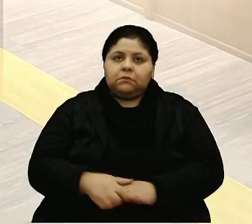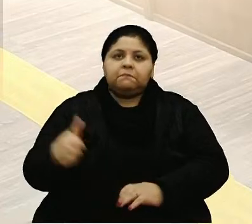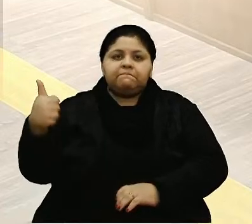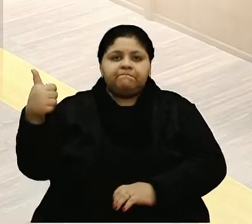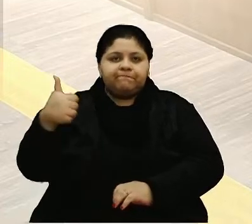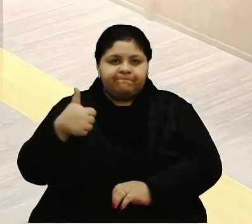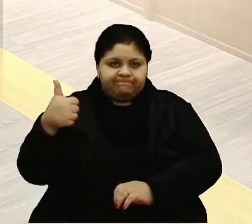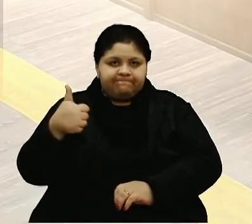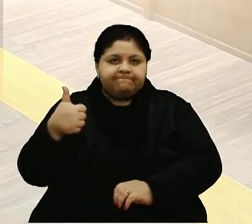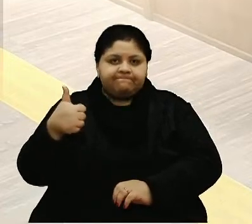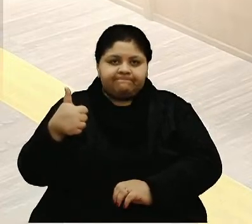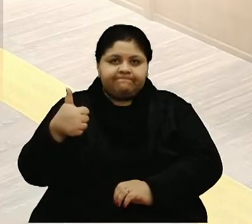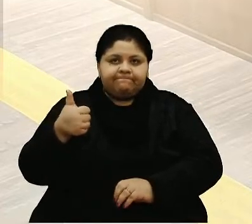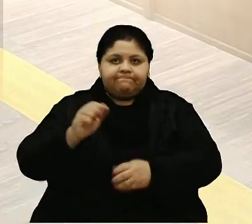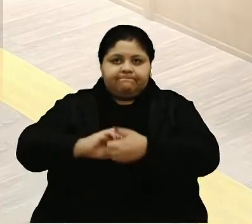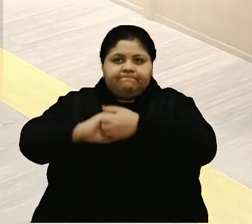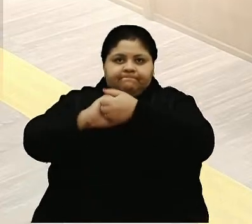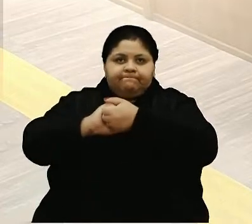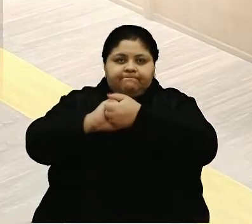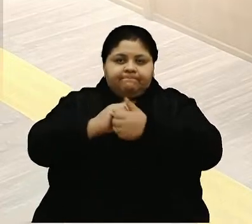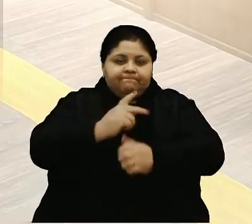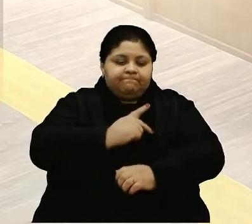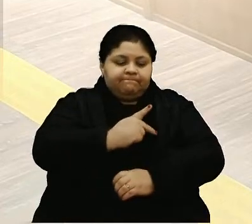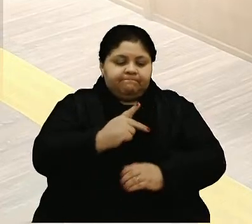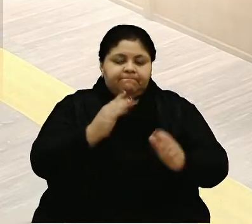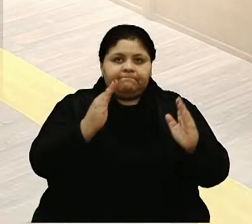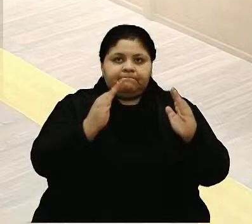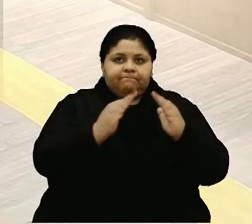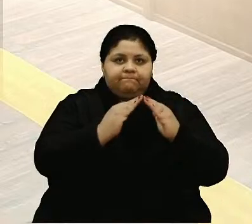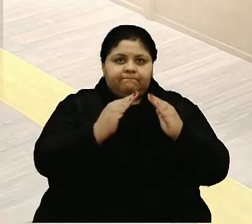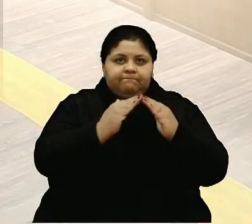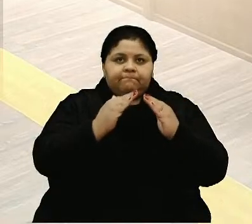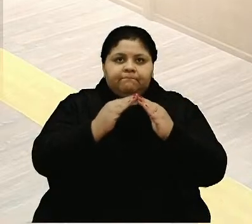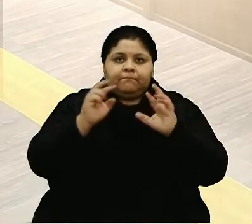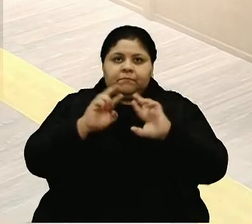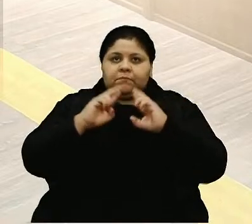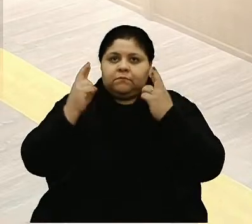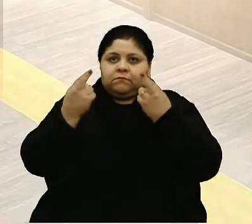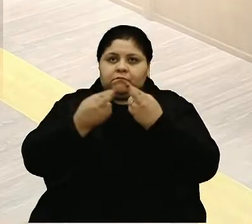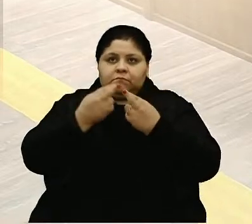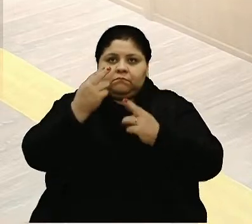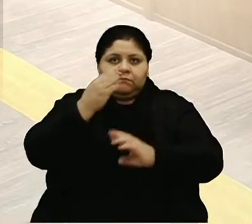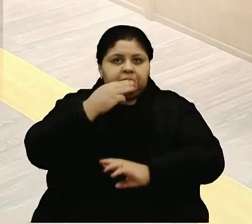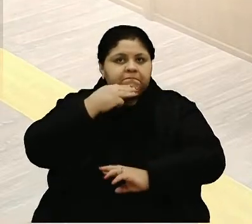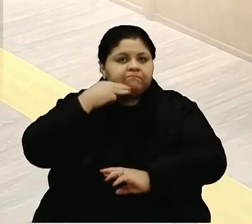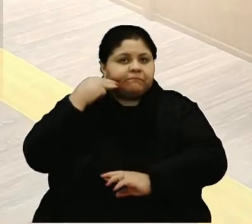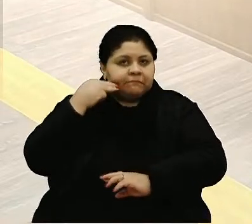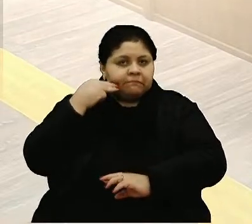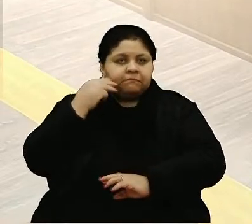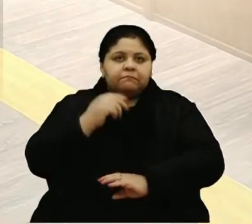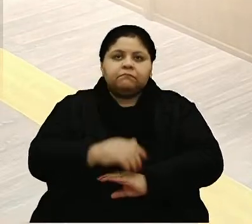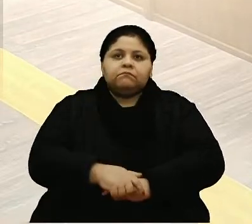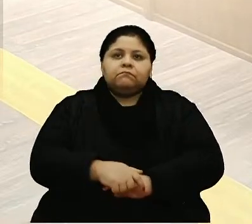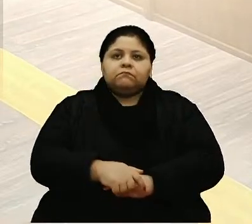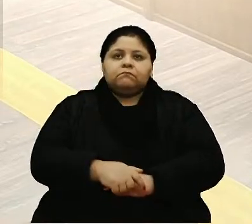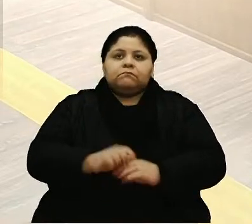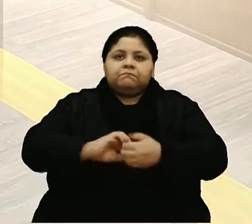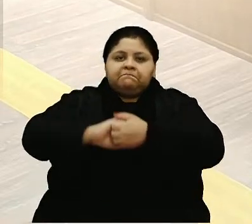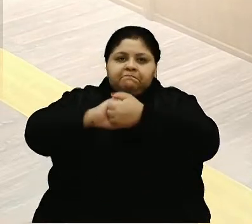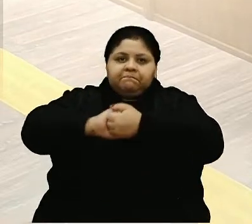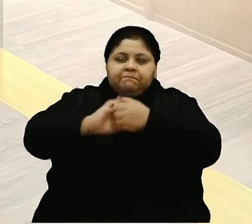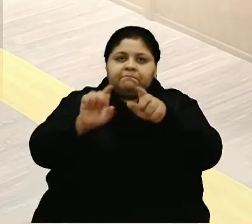Primeiramente, cumprimento a presidente dessa casa e dessa sessão solene, Marisol Santos. Cumprimento